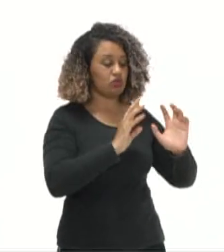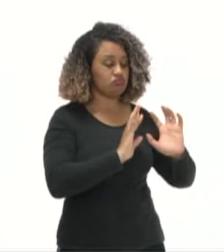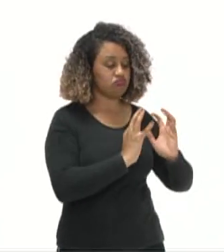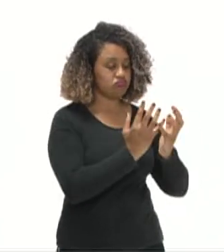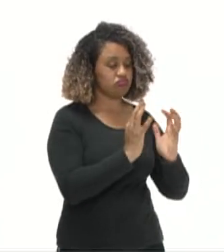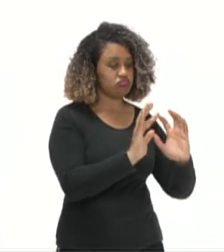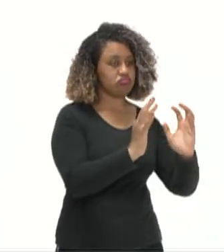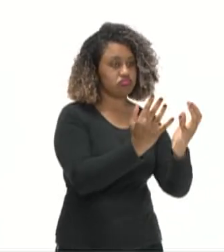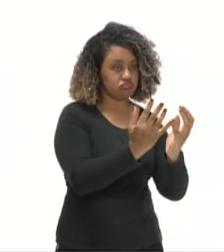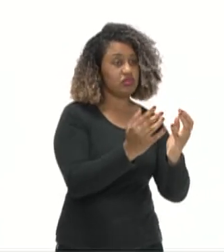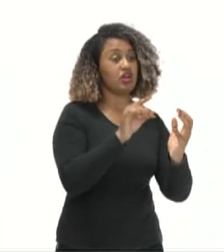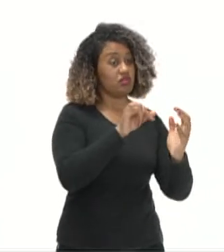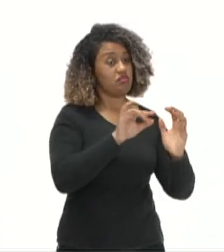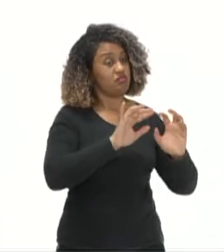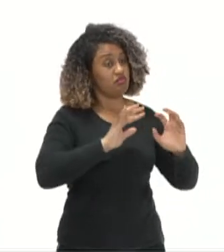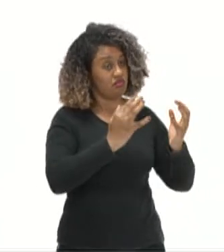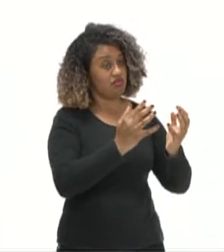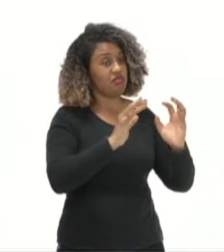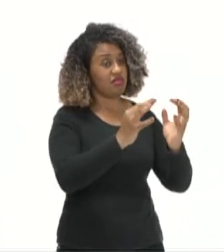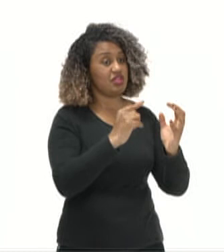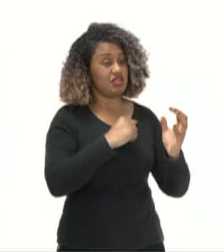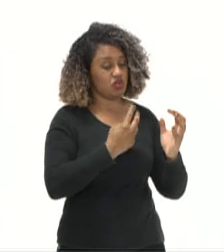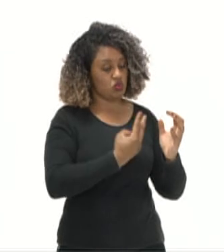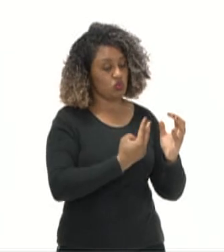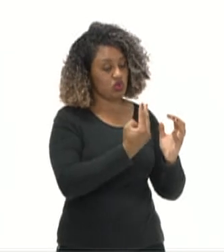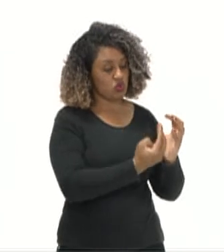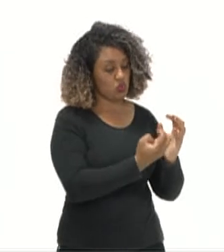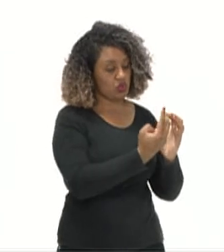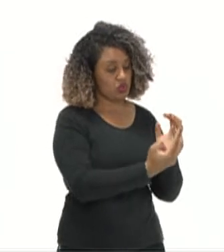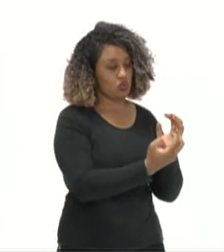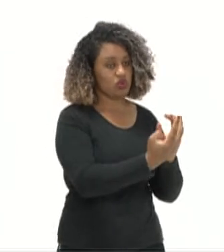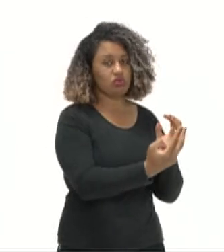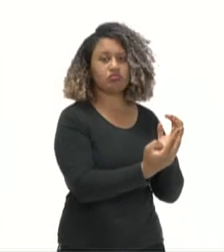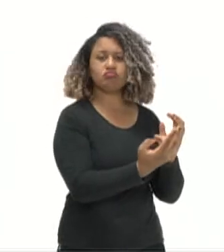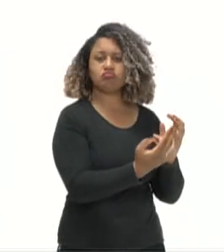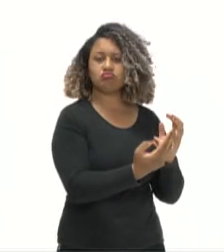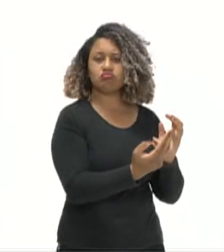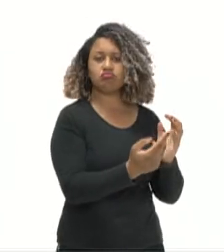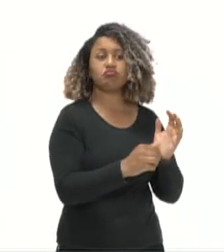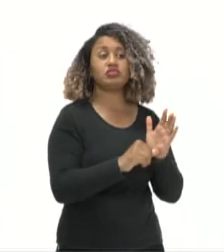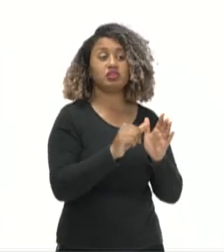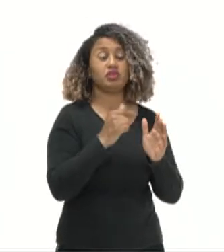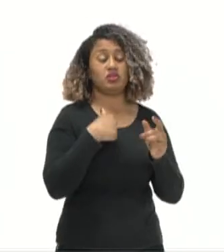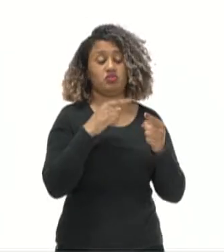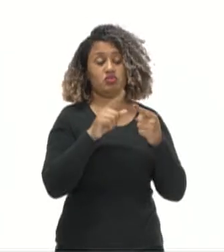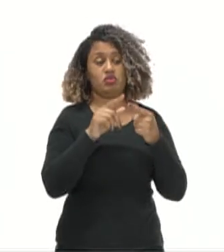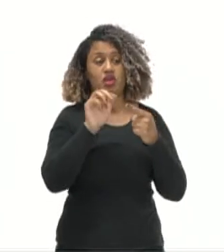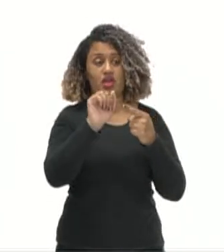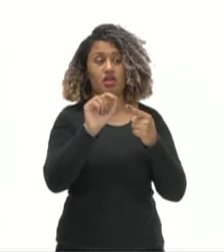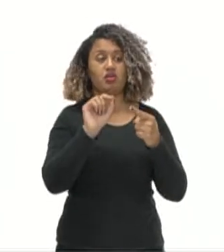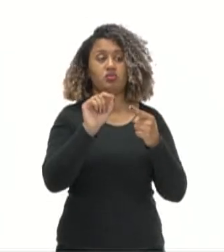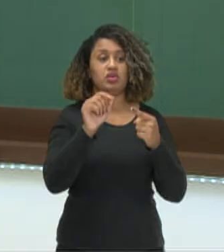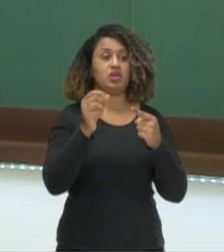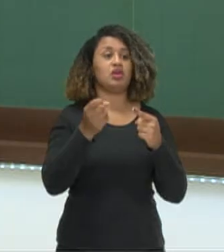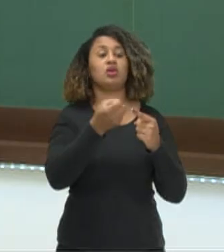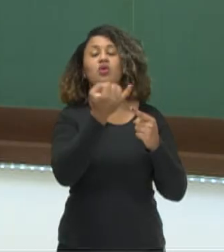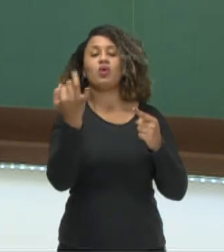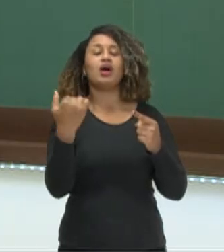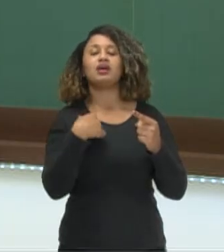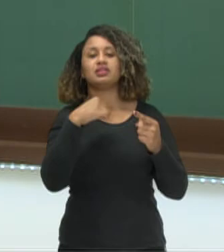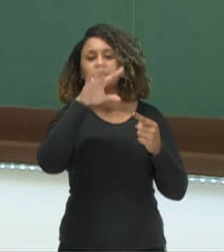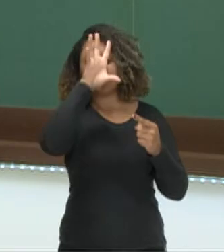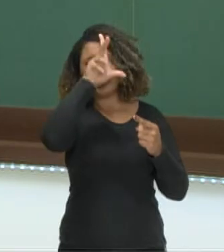em cada cercado há 2 galinhas. Primeiro, determine na letra A o total